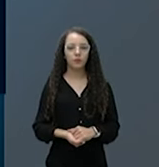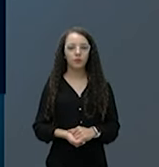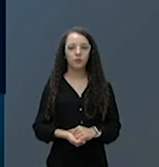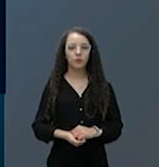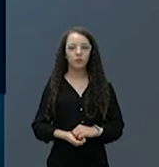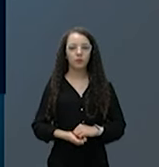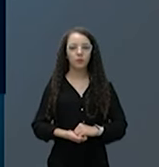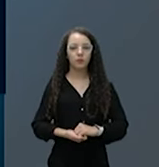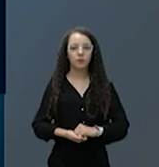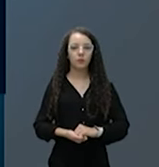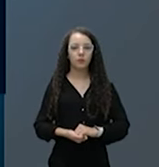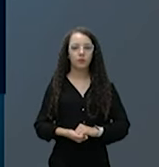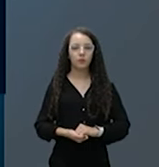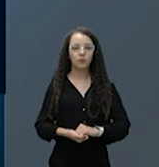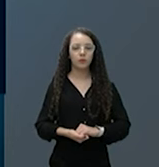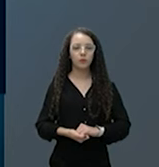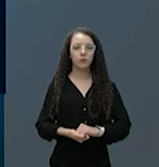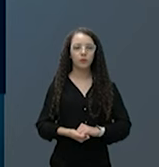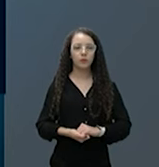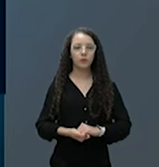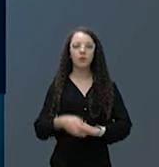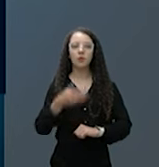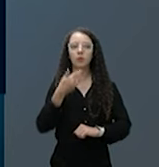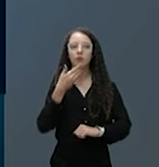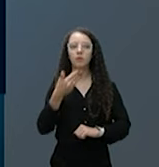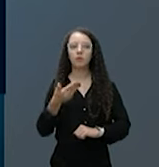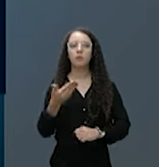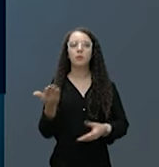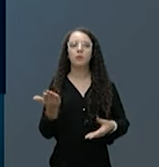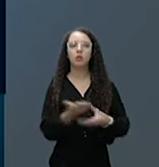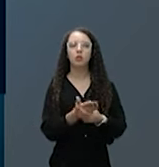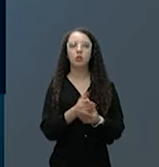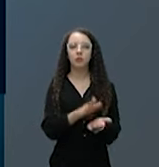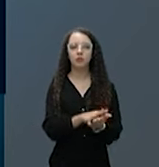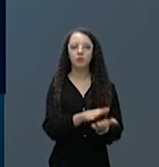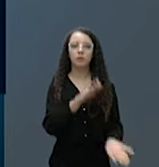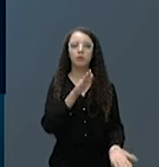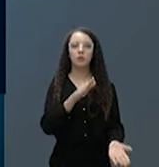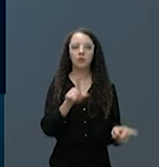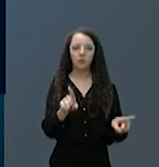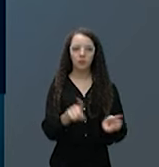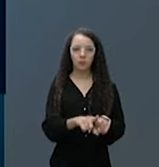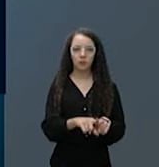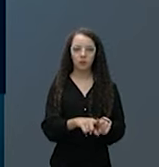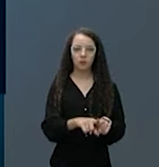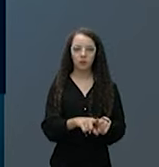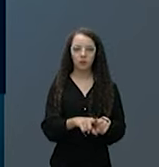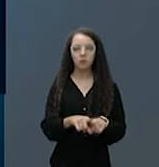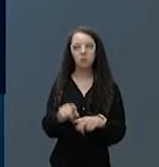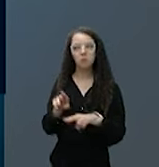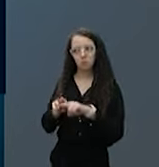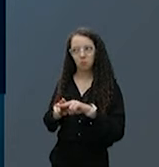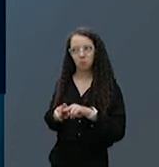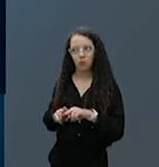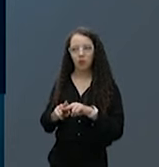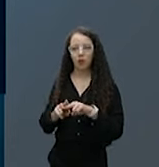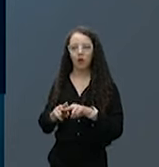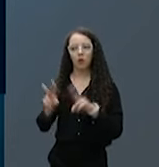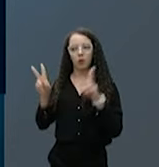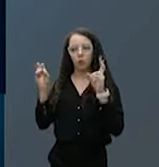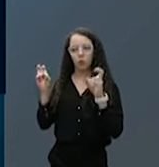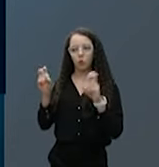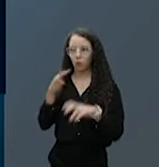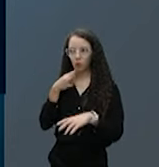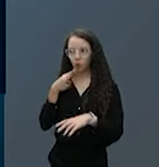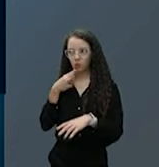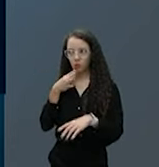Senhora presidente, eu vou pedir vista desse também. Sobre o conhecimento, né? Sim, porque em princípio eu tendo a